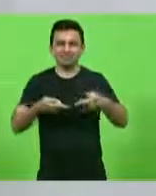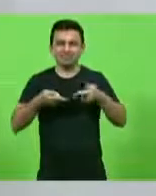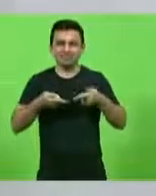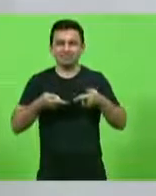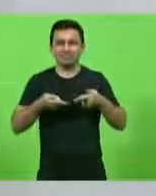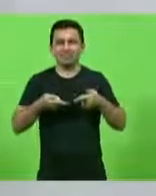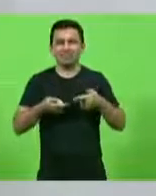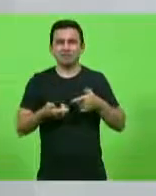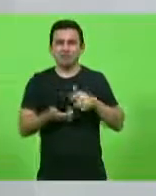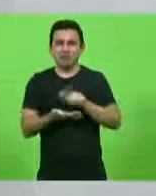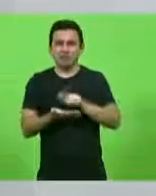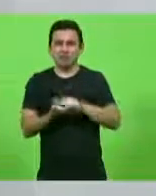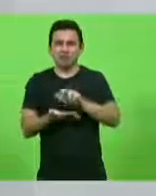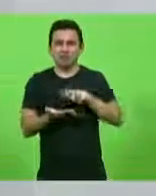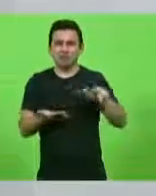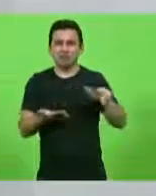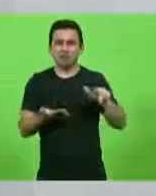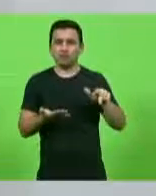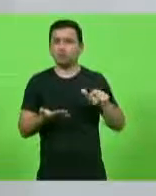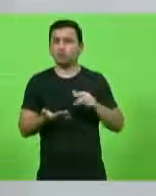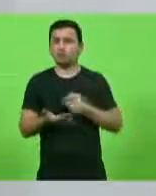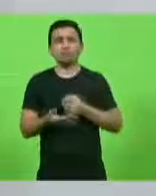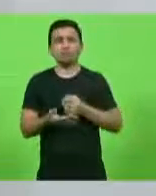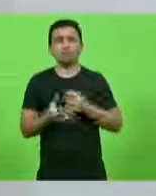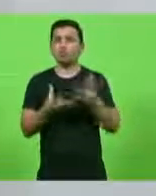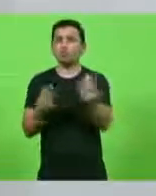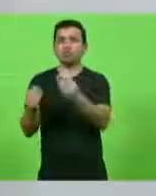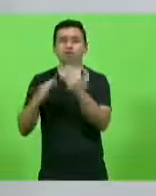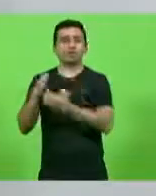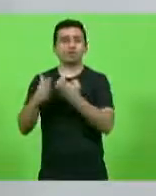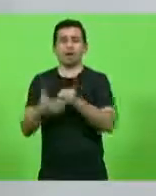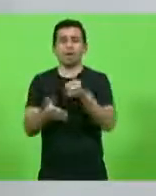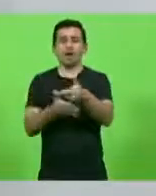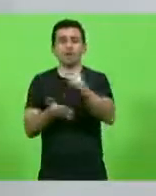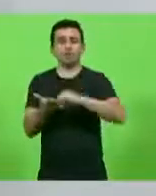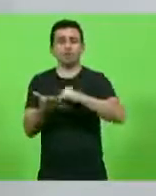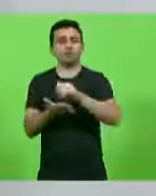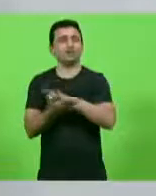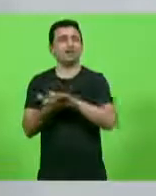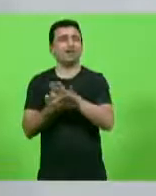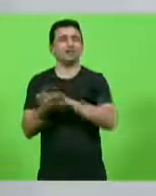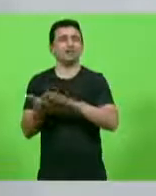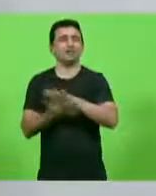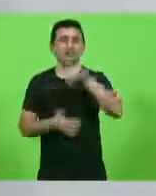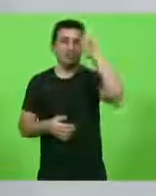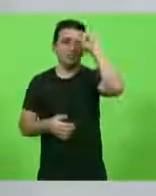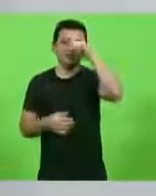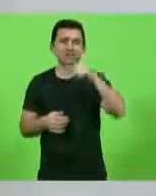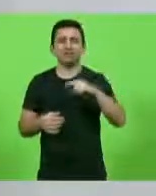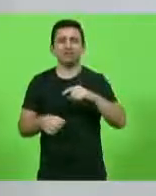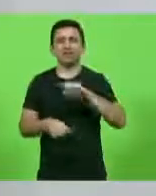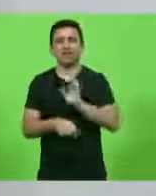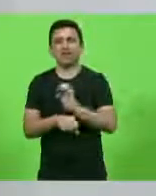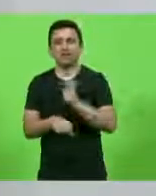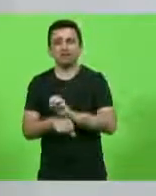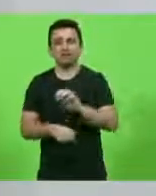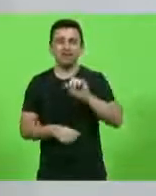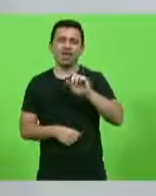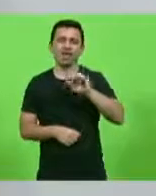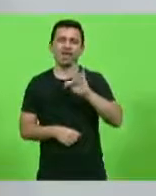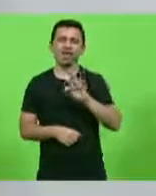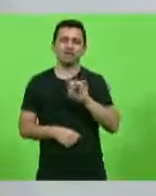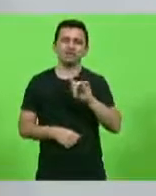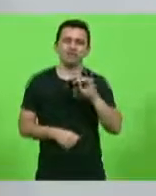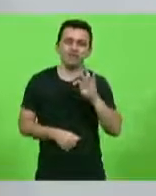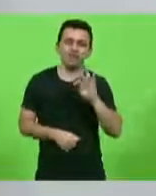empresas deixaram de pagar os seus impostos. Então, seja em nível federal, estadual, seja do FGTS,